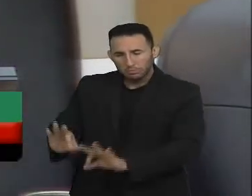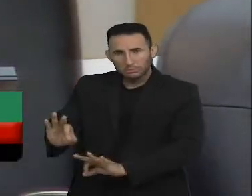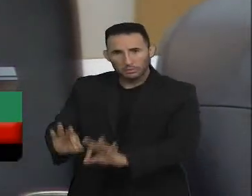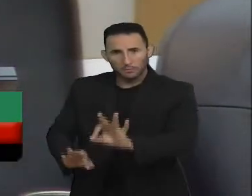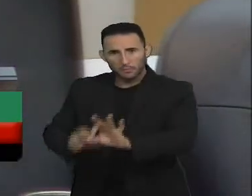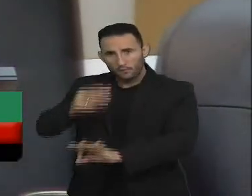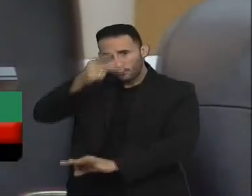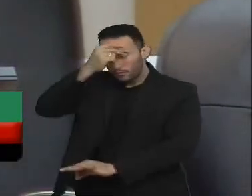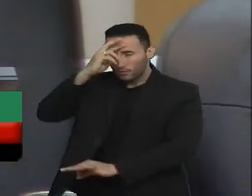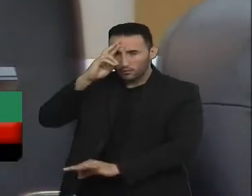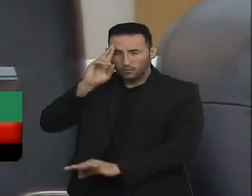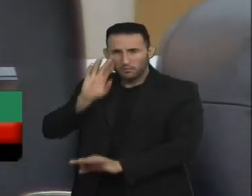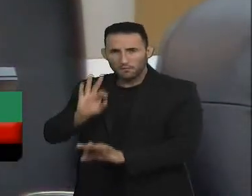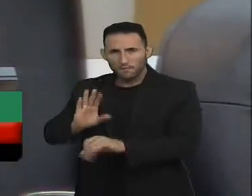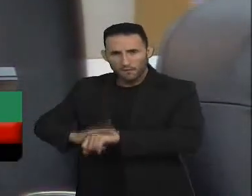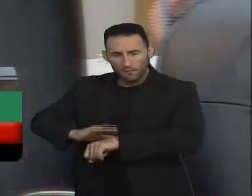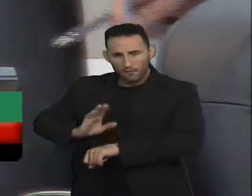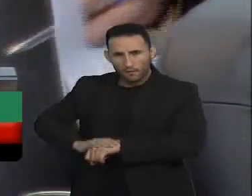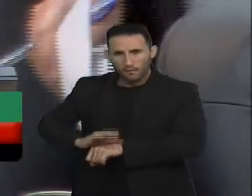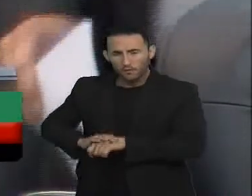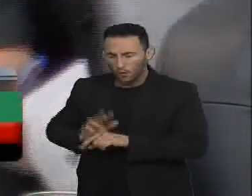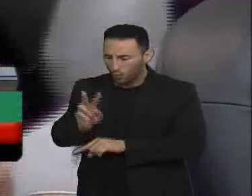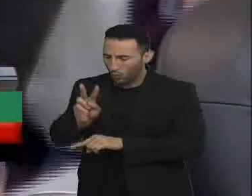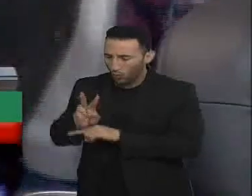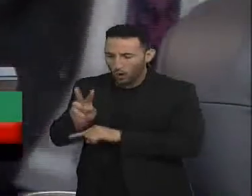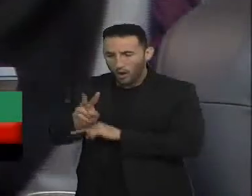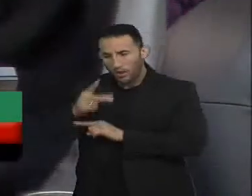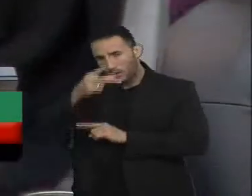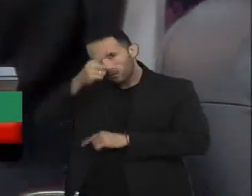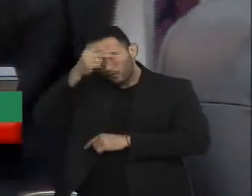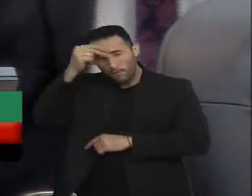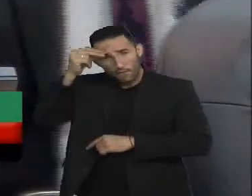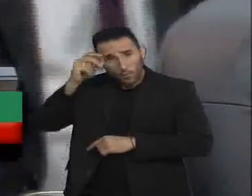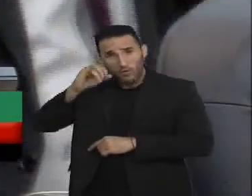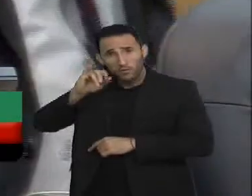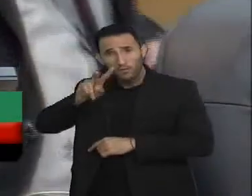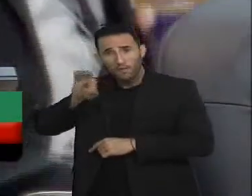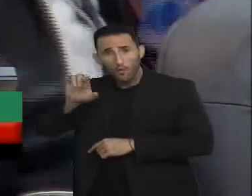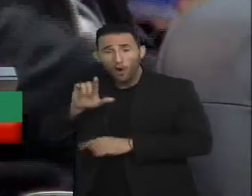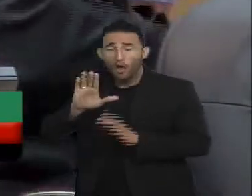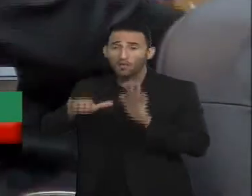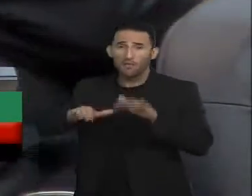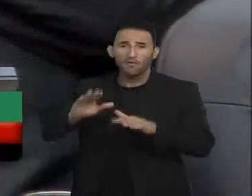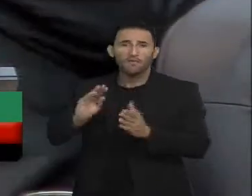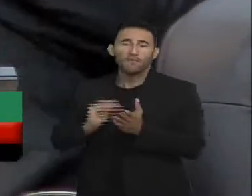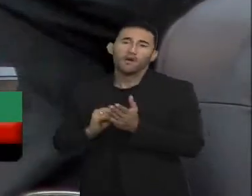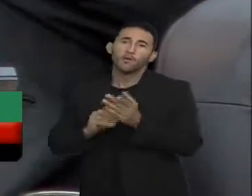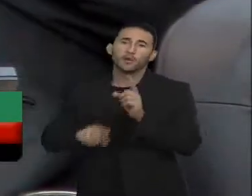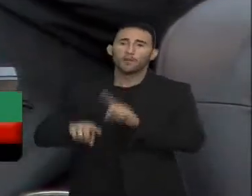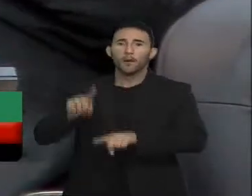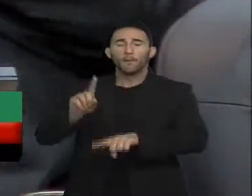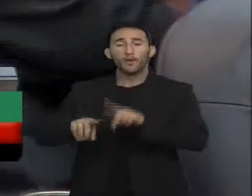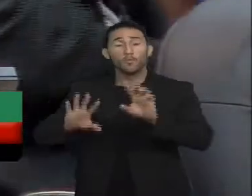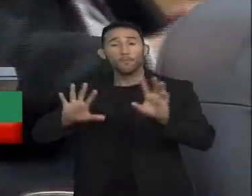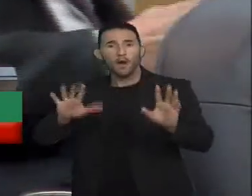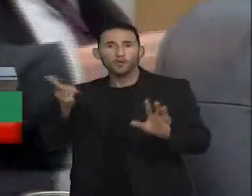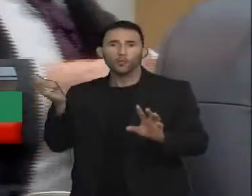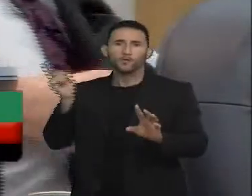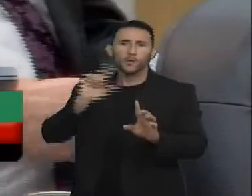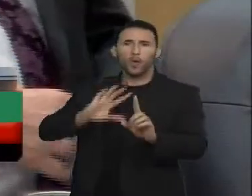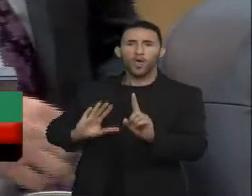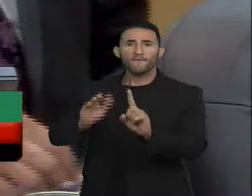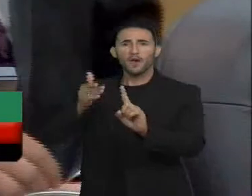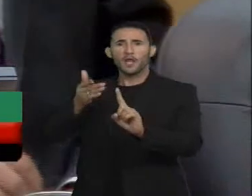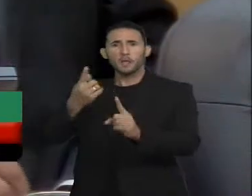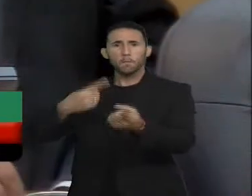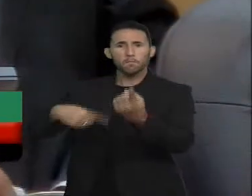Lins, faz à Guarda Civil, uma guarda que, muitas vezes, sem equipamentos, sempre foi referência. E,